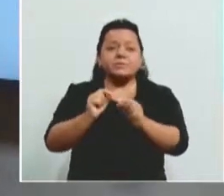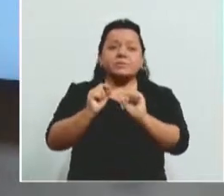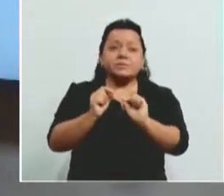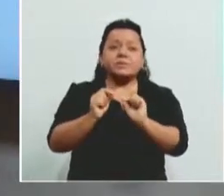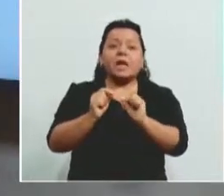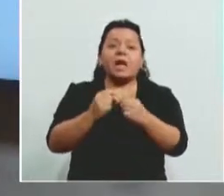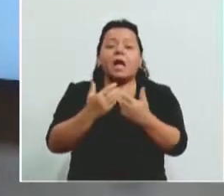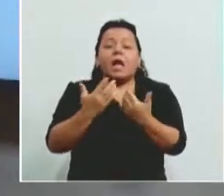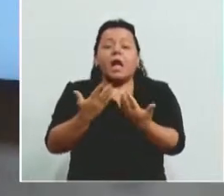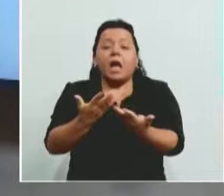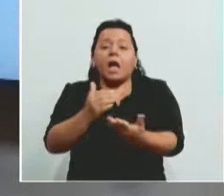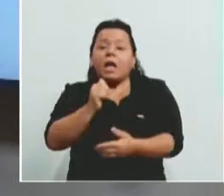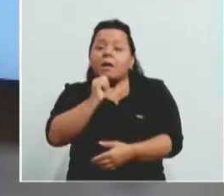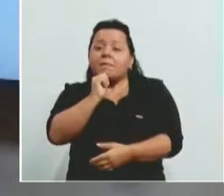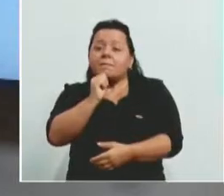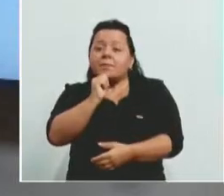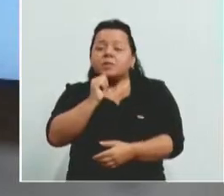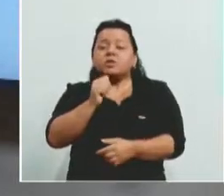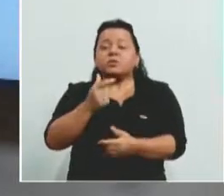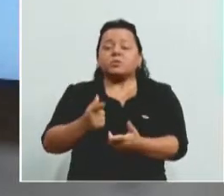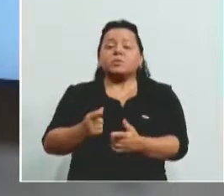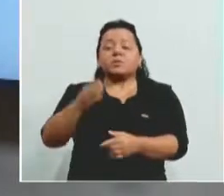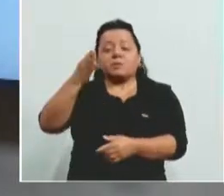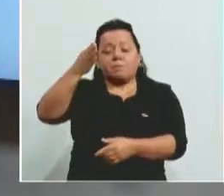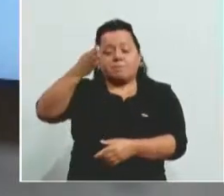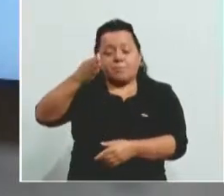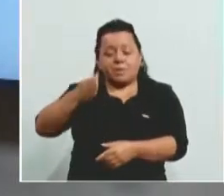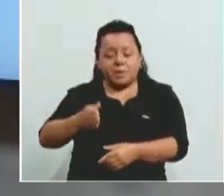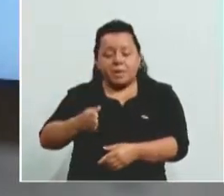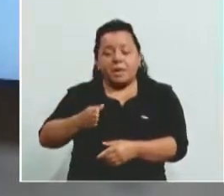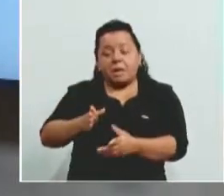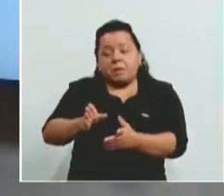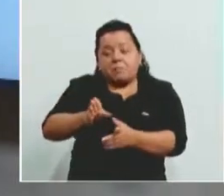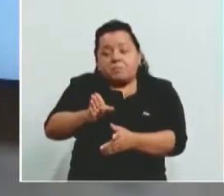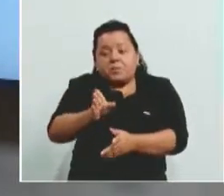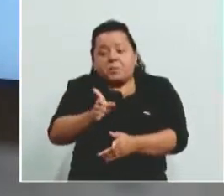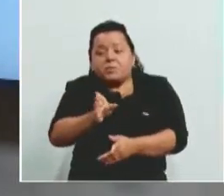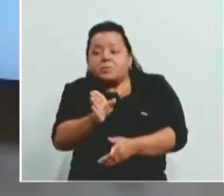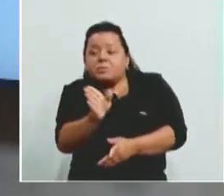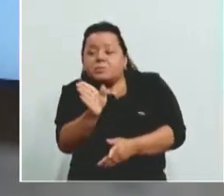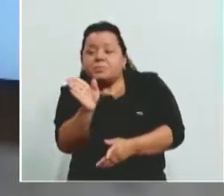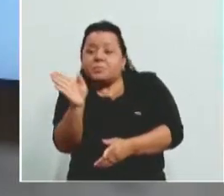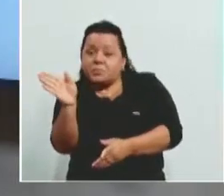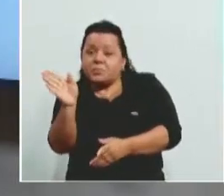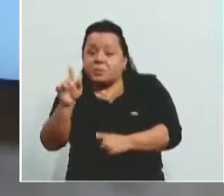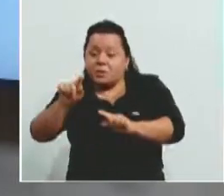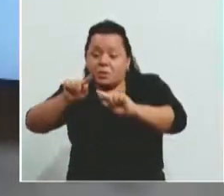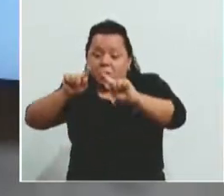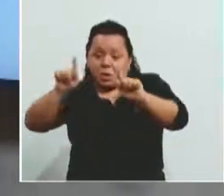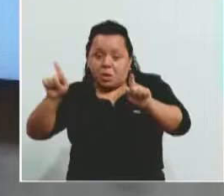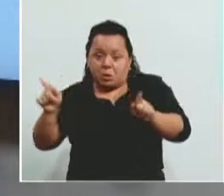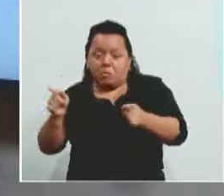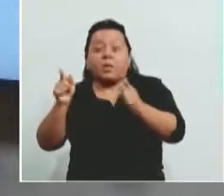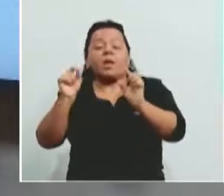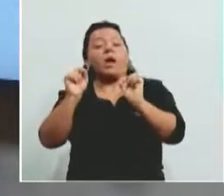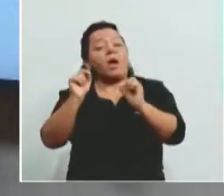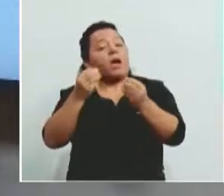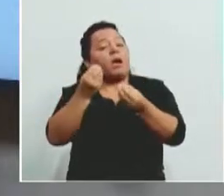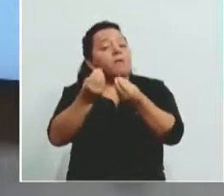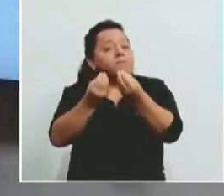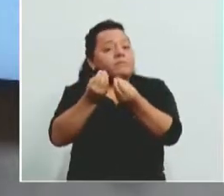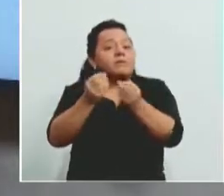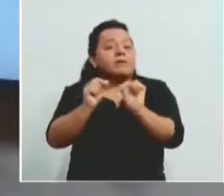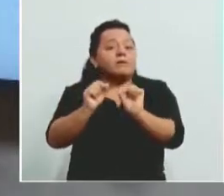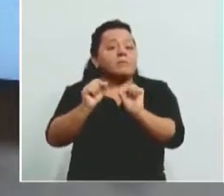um pouco, entra na cavidade, aqui, por aqui, olha, acaba entrando na cavidade abdominal, na cavidade pélvica e vai fazendo